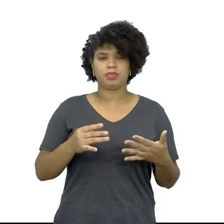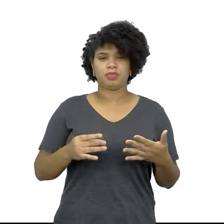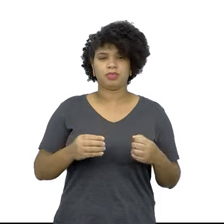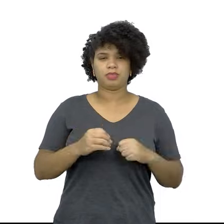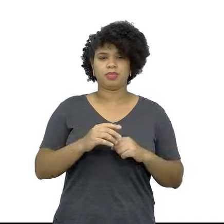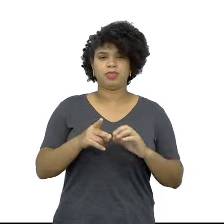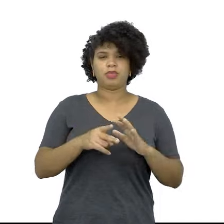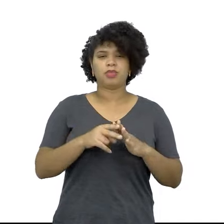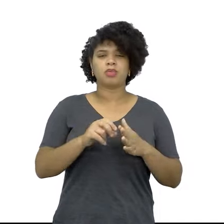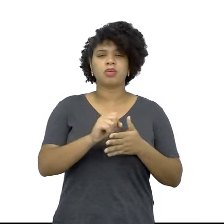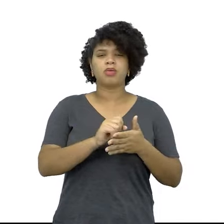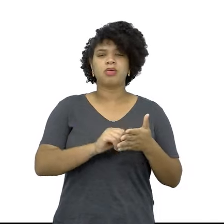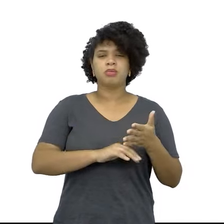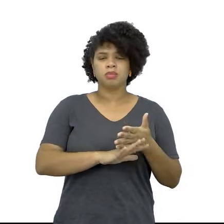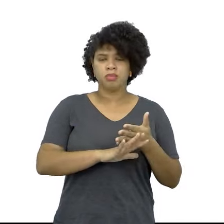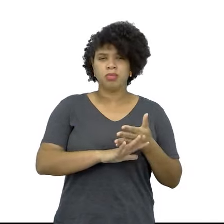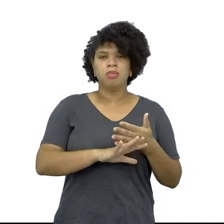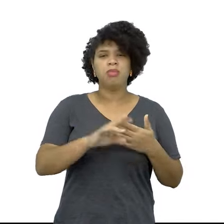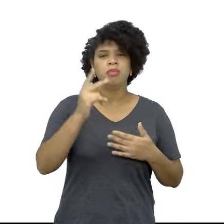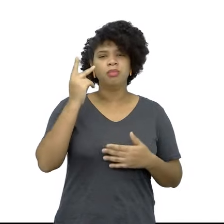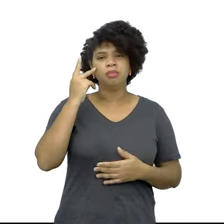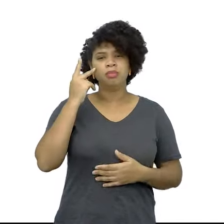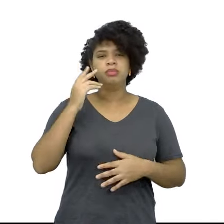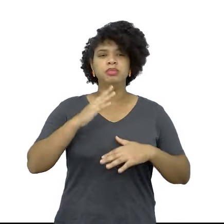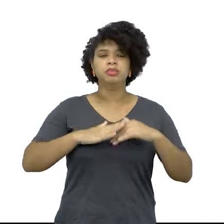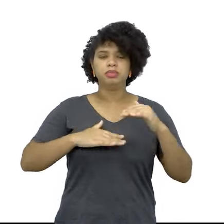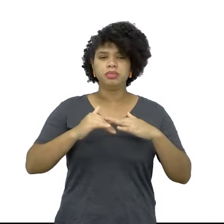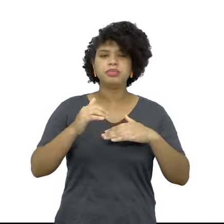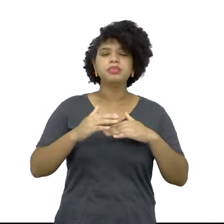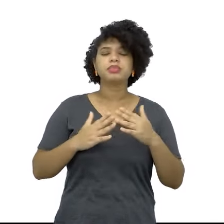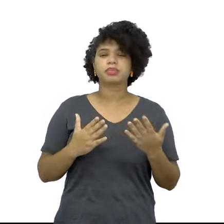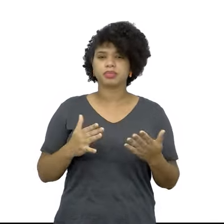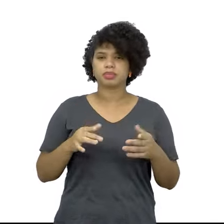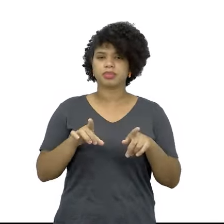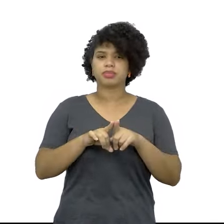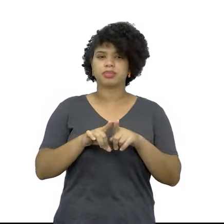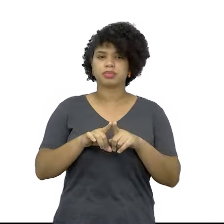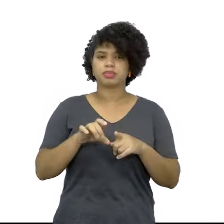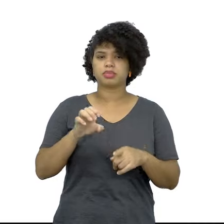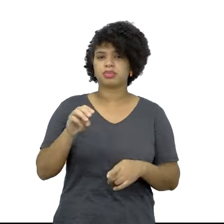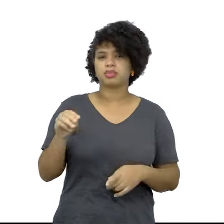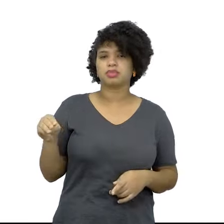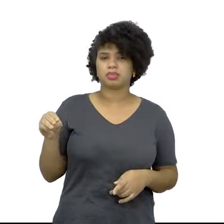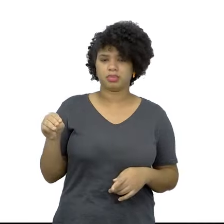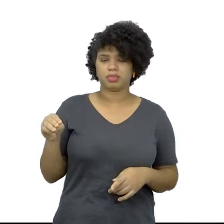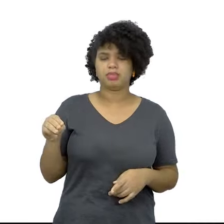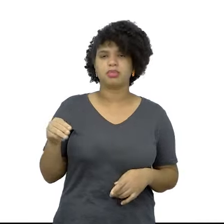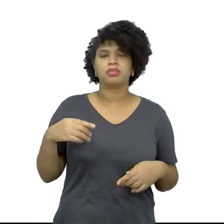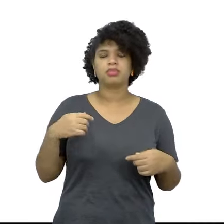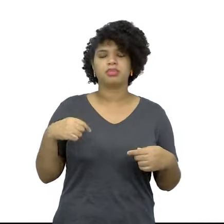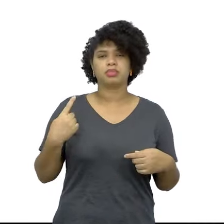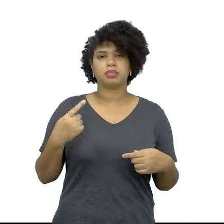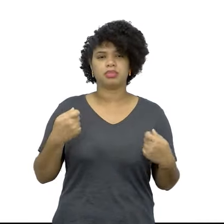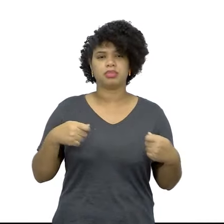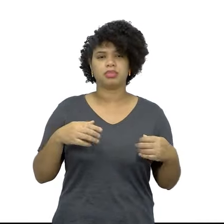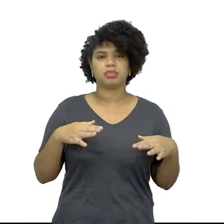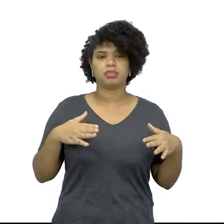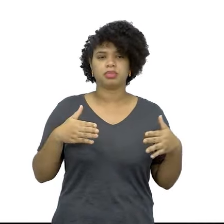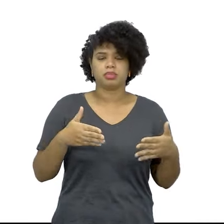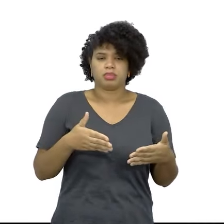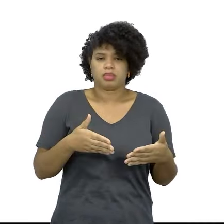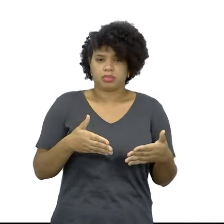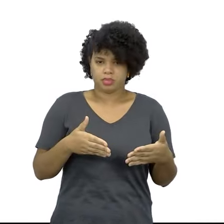currículo paulista, né? Ou seja, são as habilidades e os conhecimentos que precisam ser trabalhados neste momento